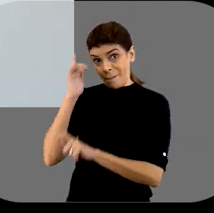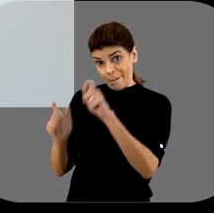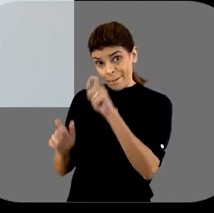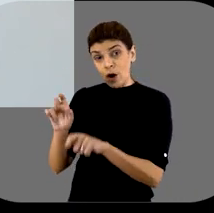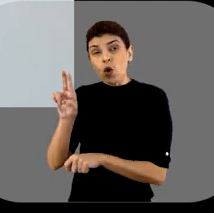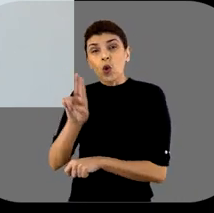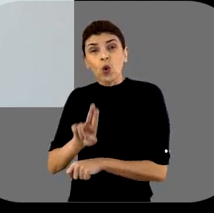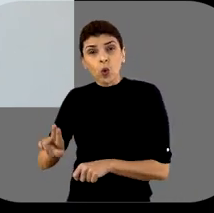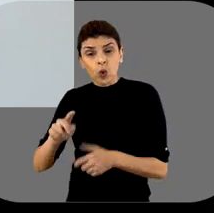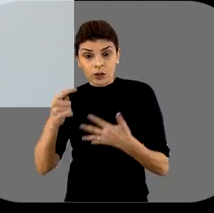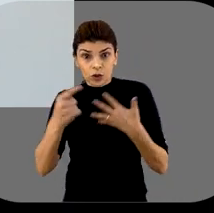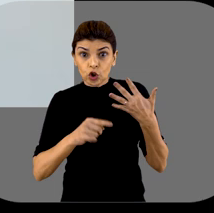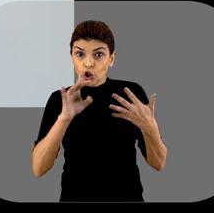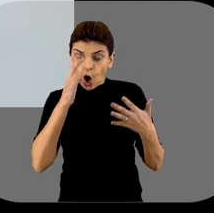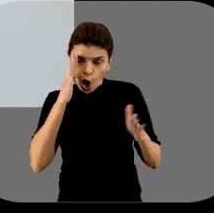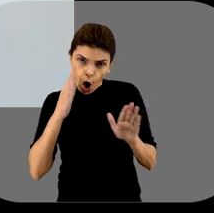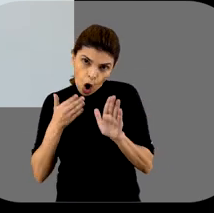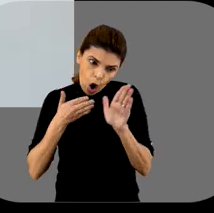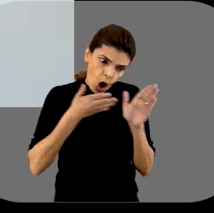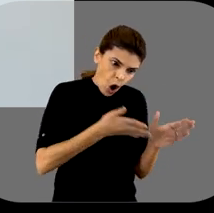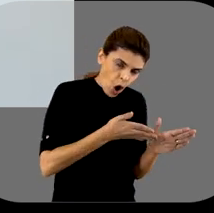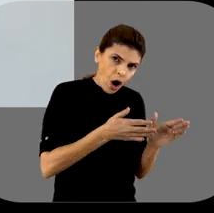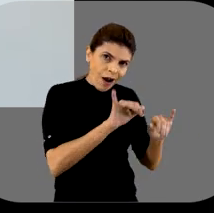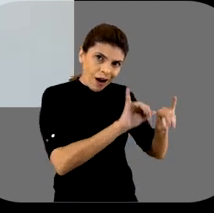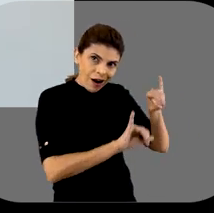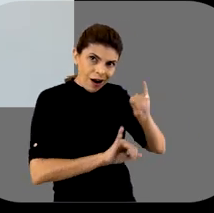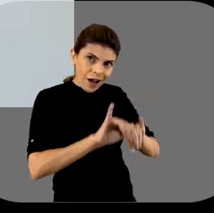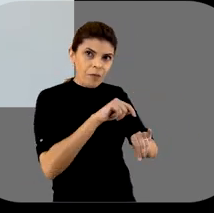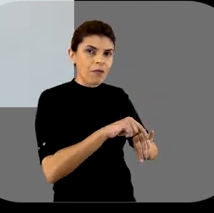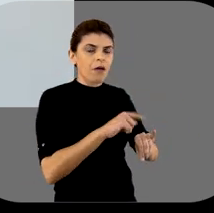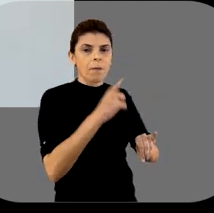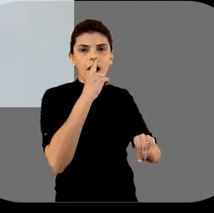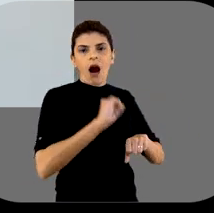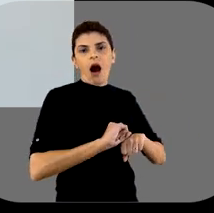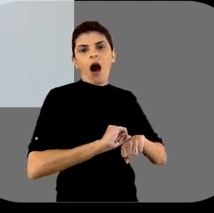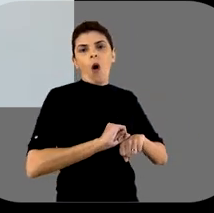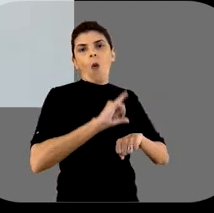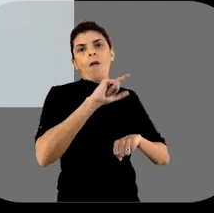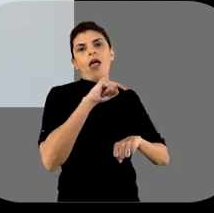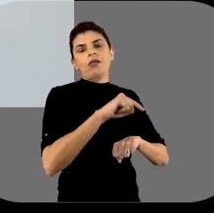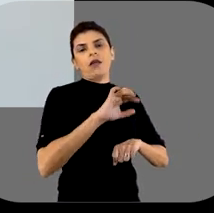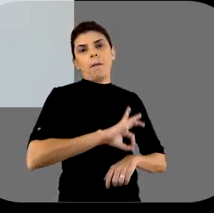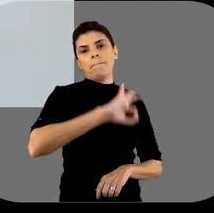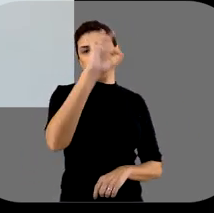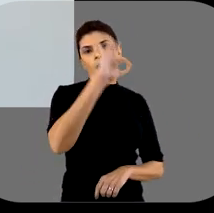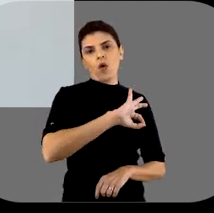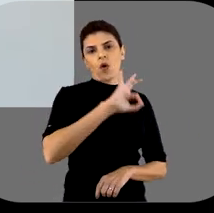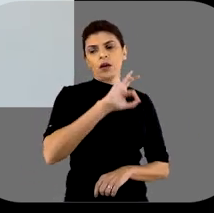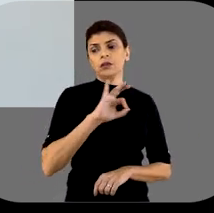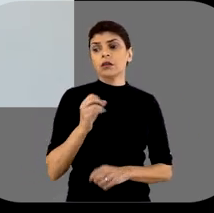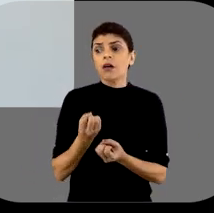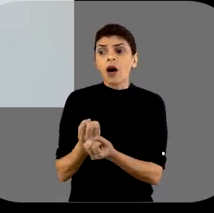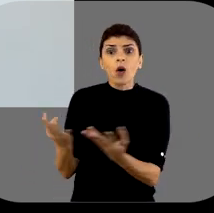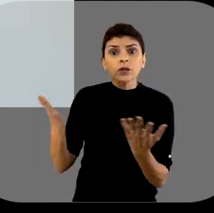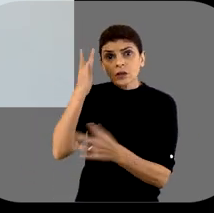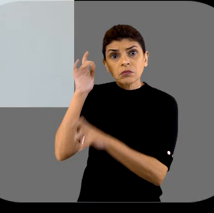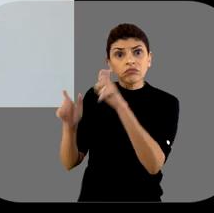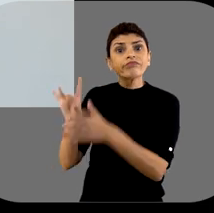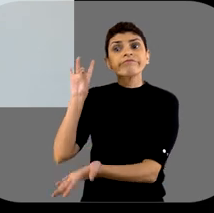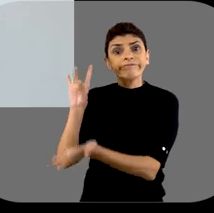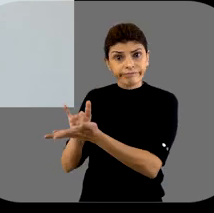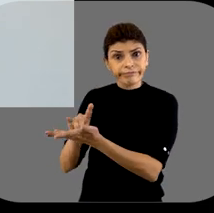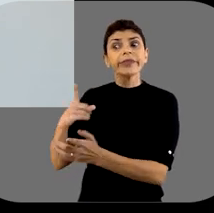coronavírus pelo uso apenas do critério laboratorial seria aumentar a probabilidade de descartar